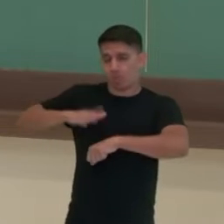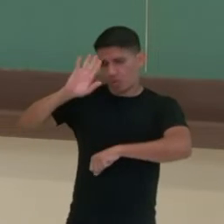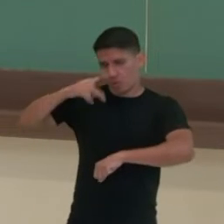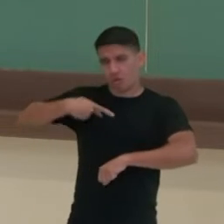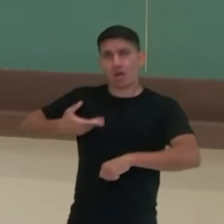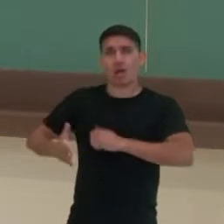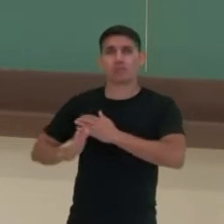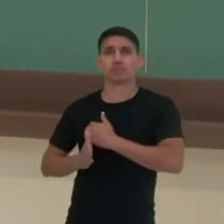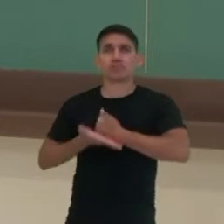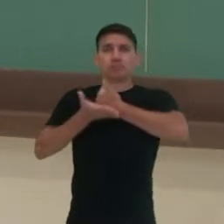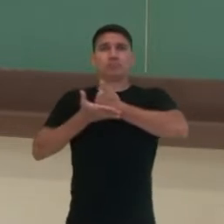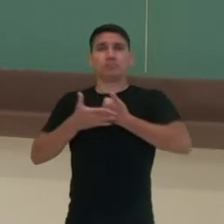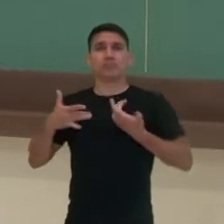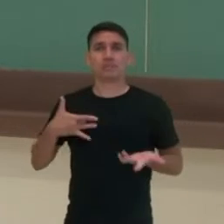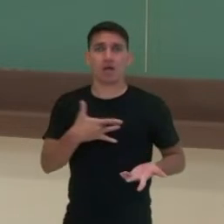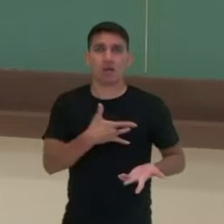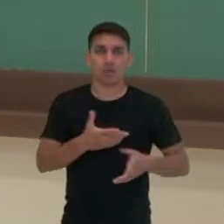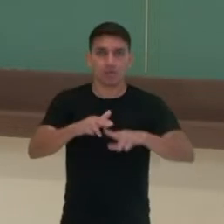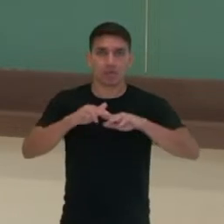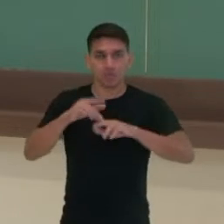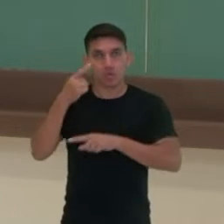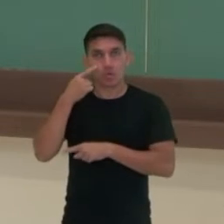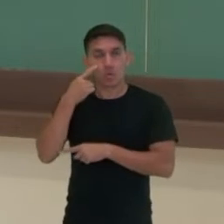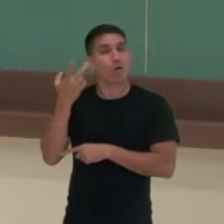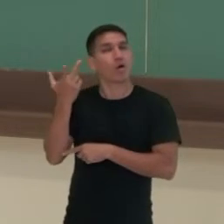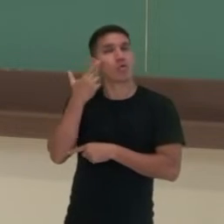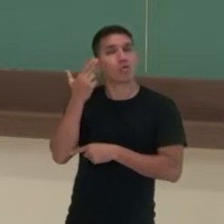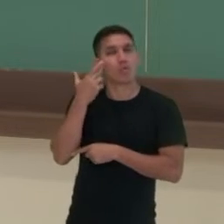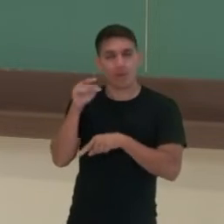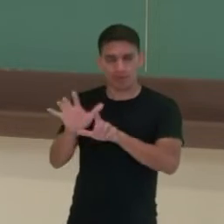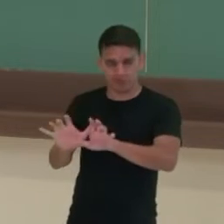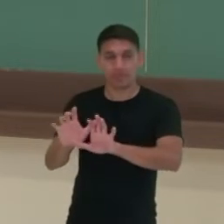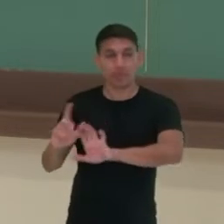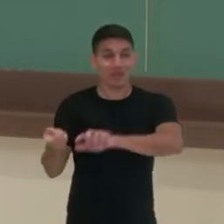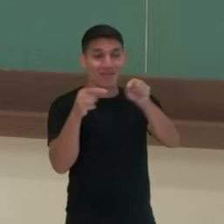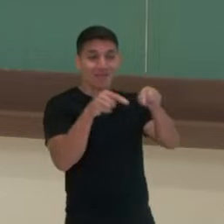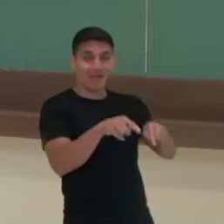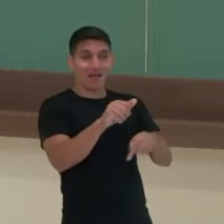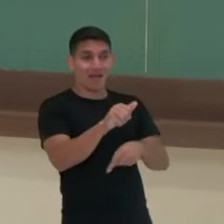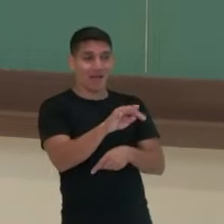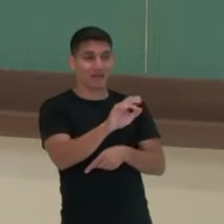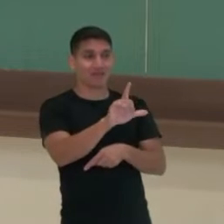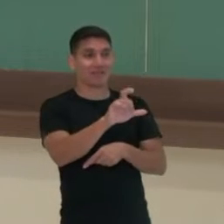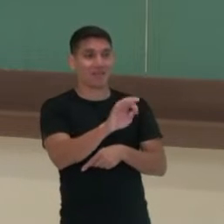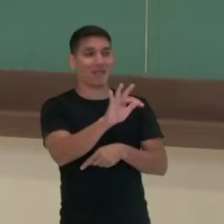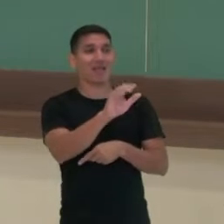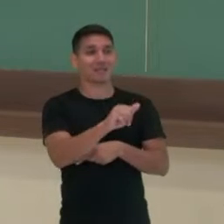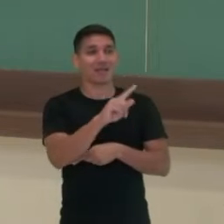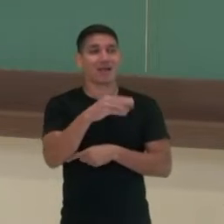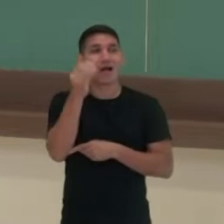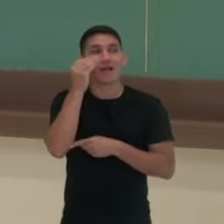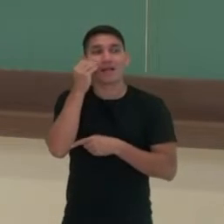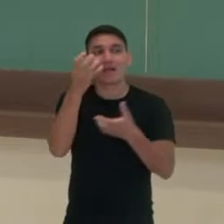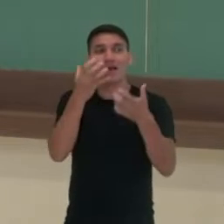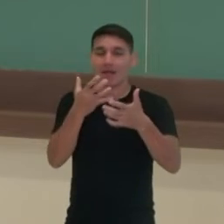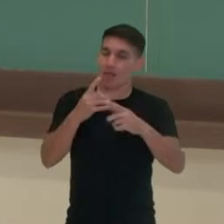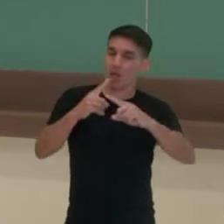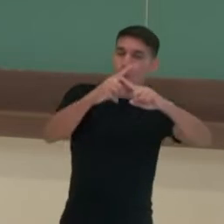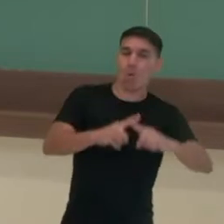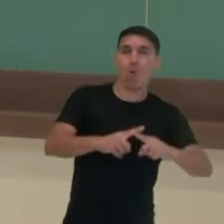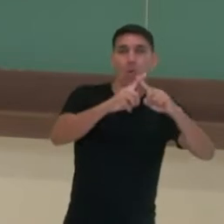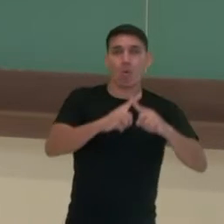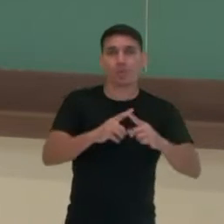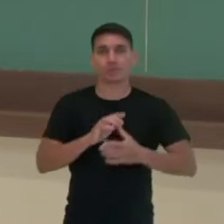prol da sua saúde. Tá? Então, por isso o normal aqui. E o atleta são aqueles em que buscam competição, querem competir, querem ser atletas